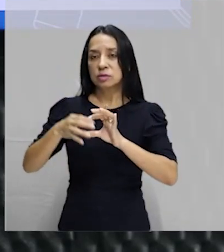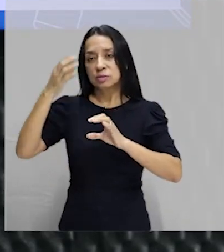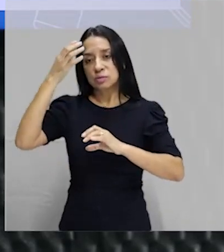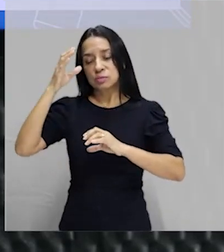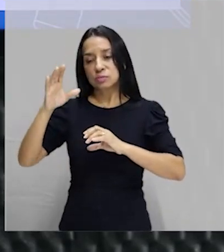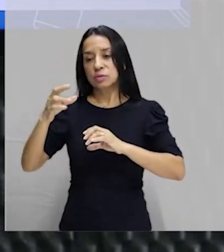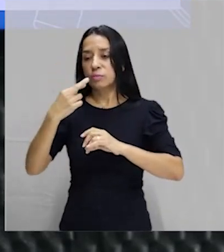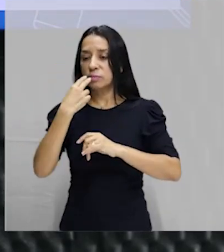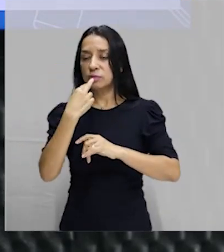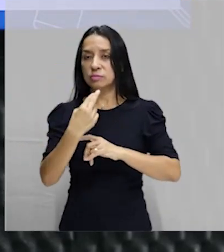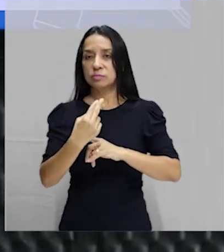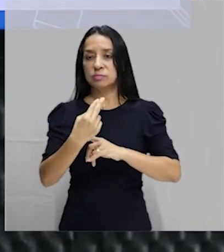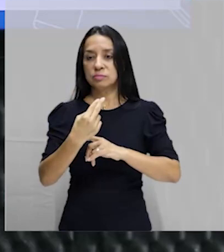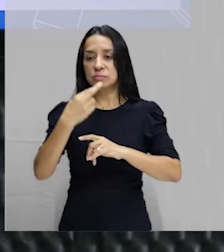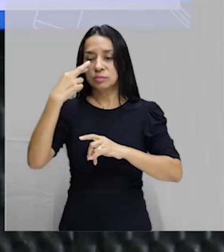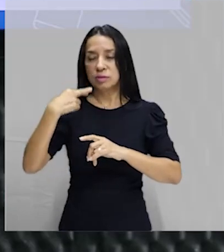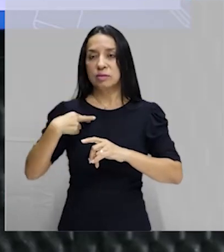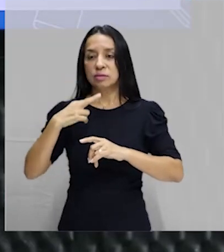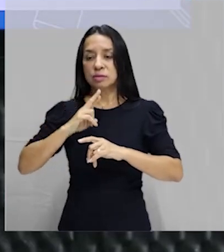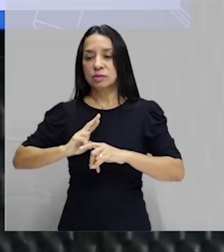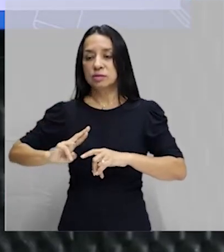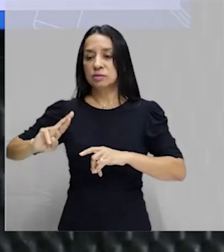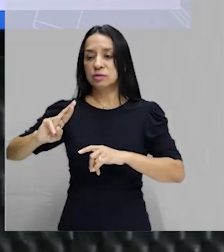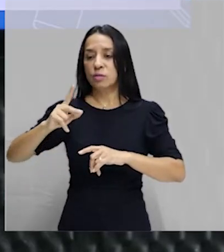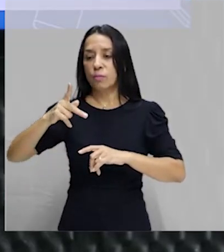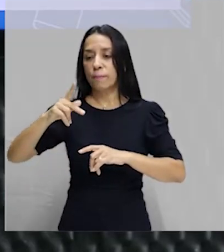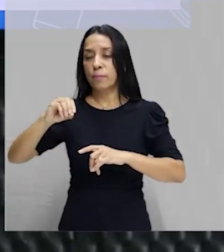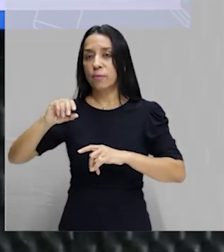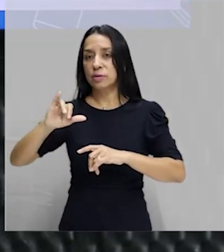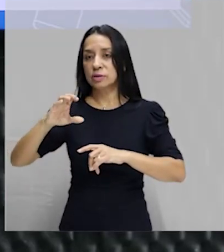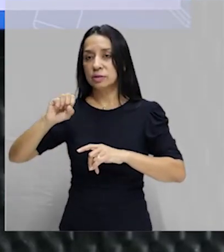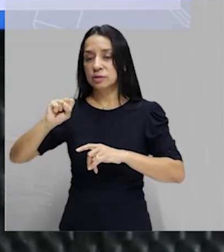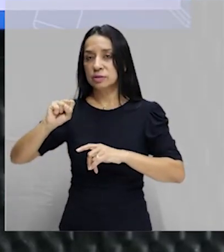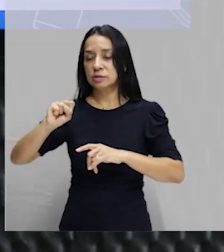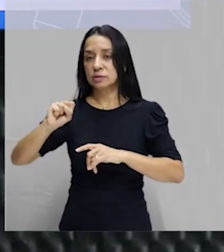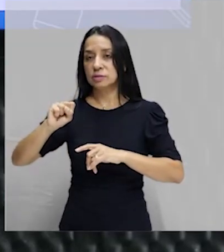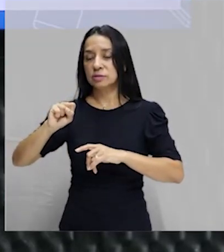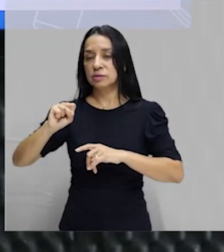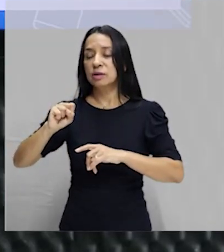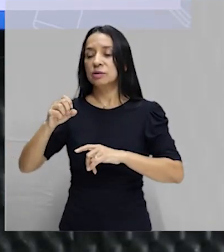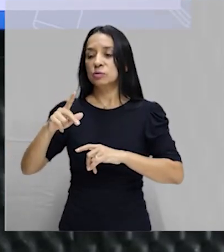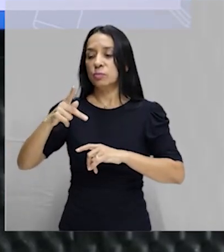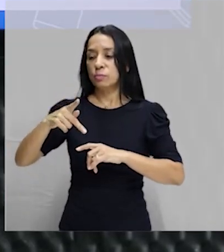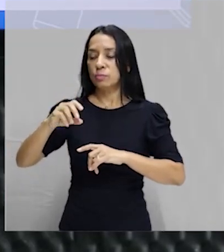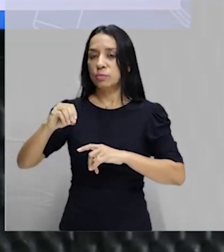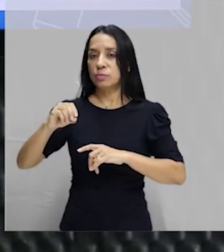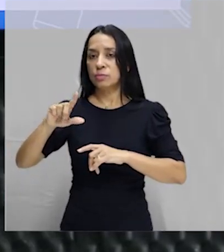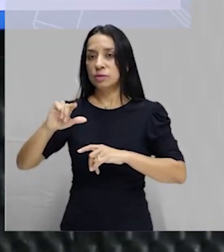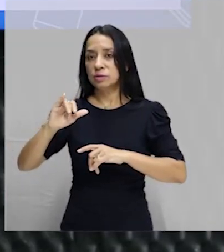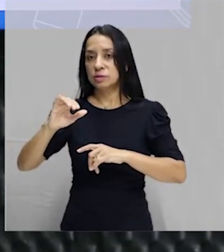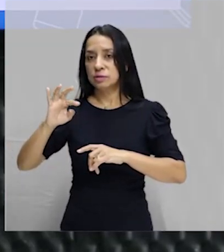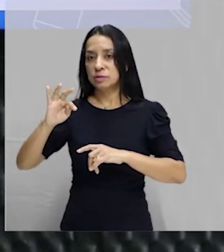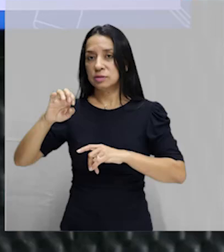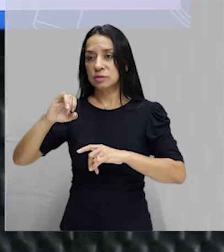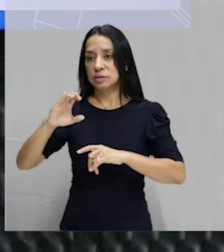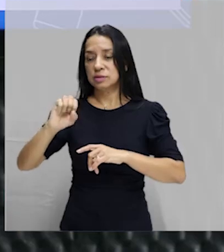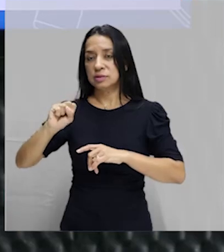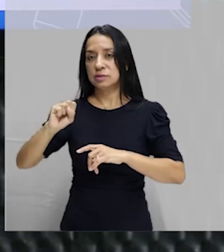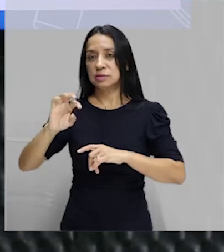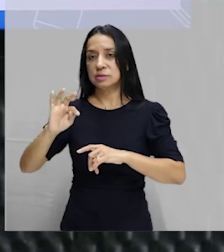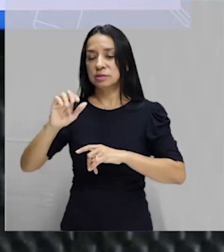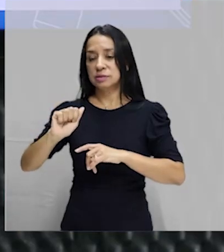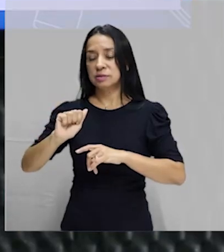religião politeísta, através das Olimpíadas. Então, se nós analisarmos as Olimpíadas,